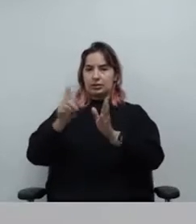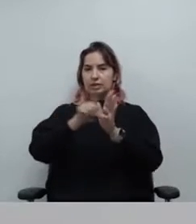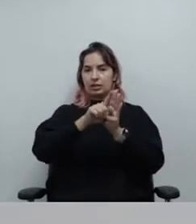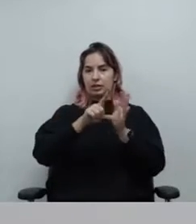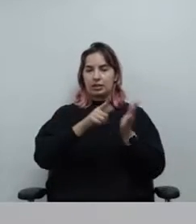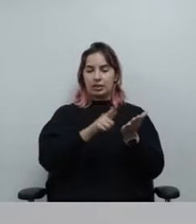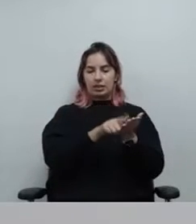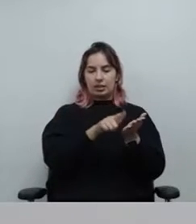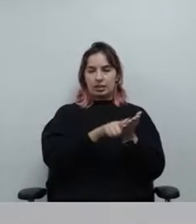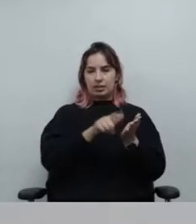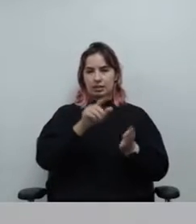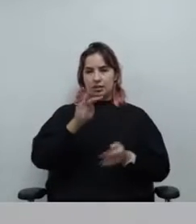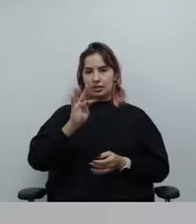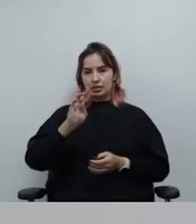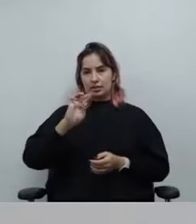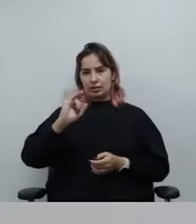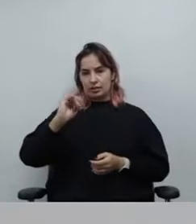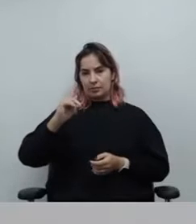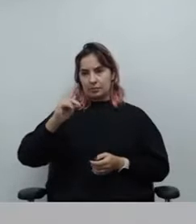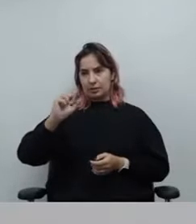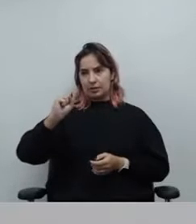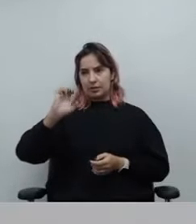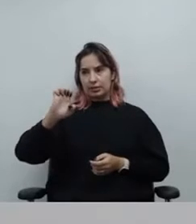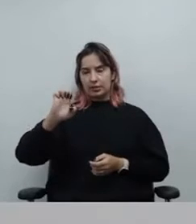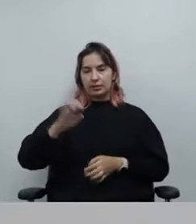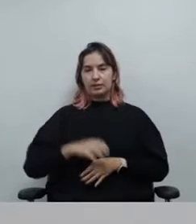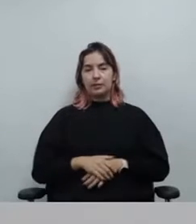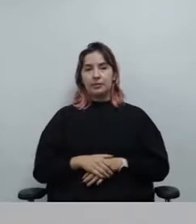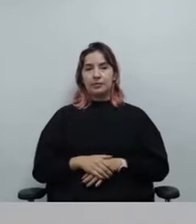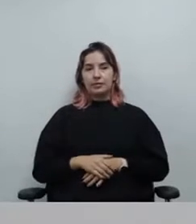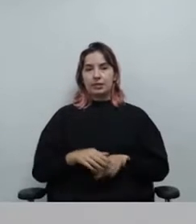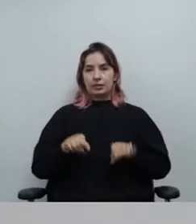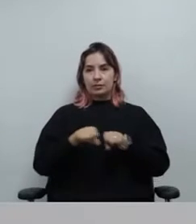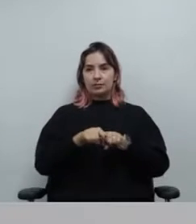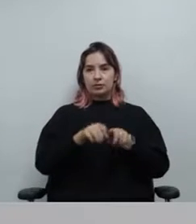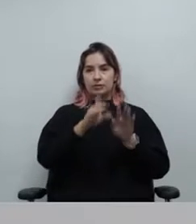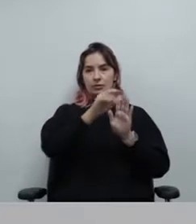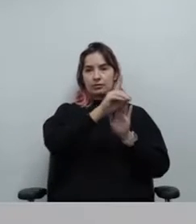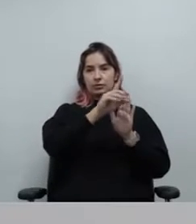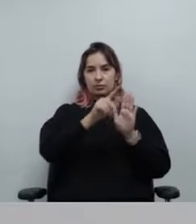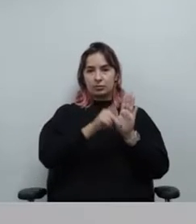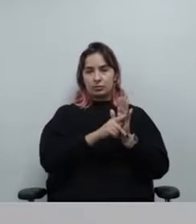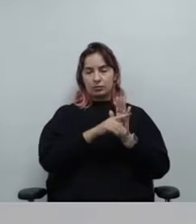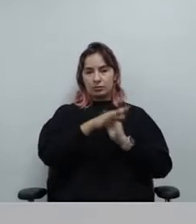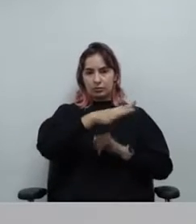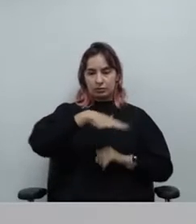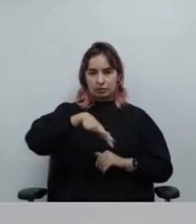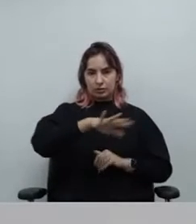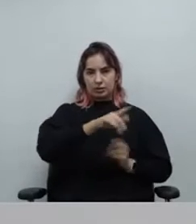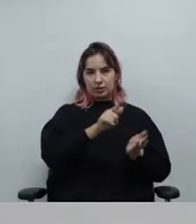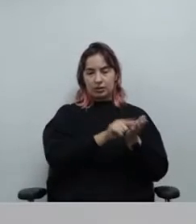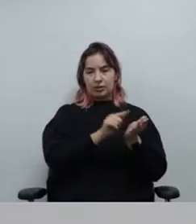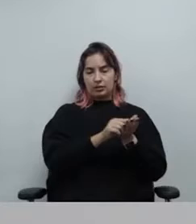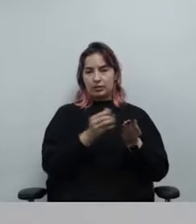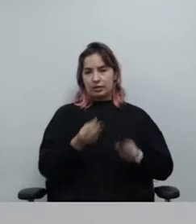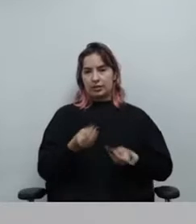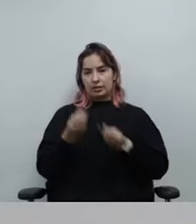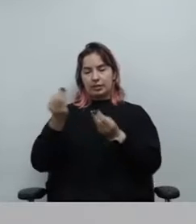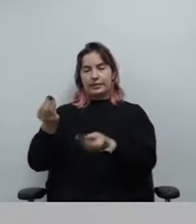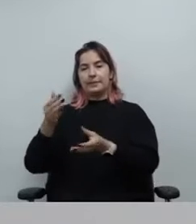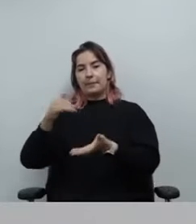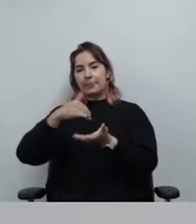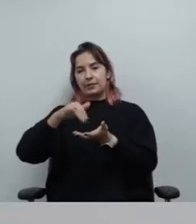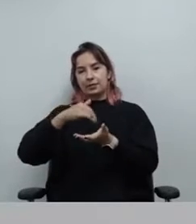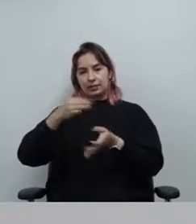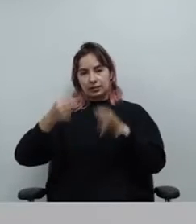dos indicados aqui pela instituição, pela carreira ao cargo de defensor público geral. Essa lista foi de imediato entregue ao seu secretário